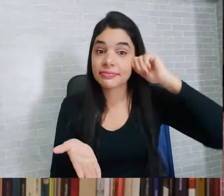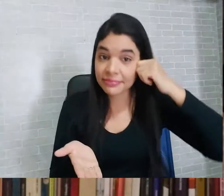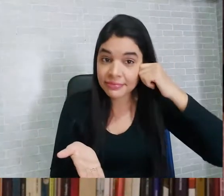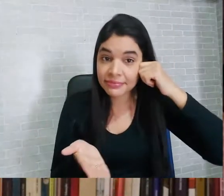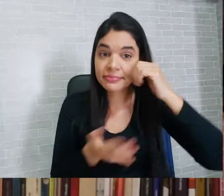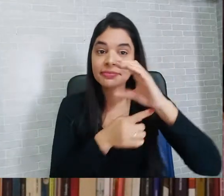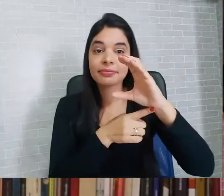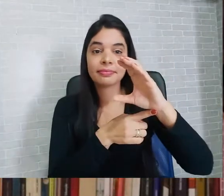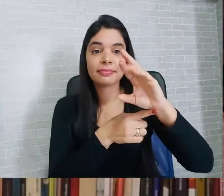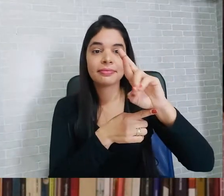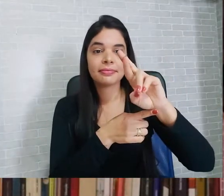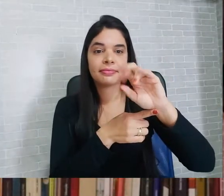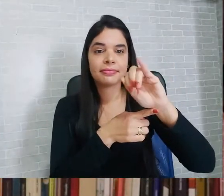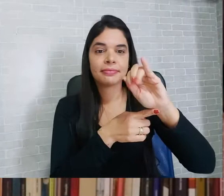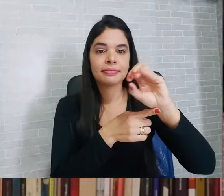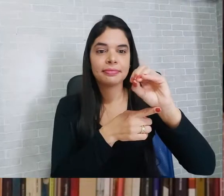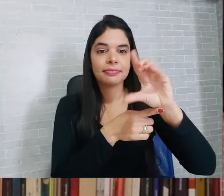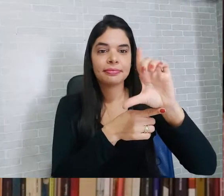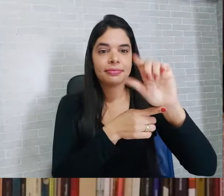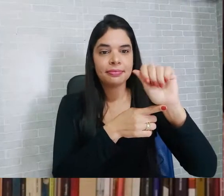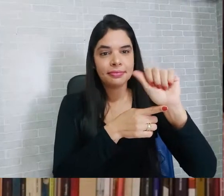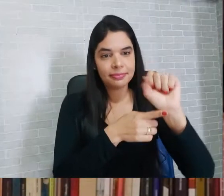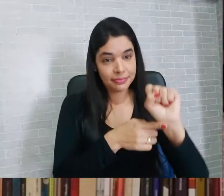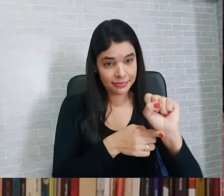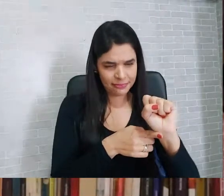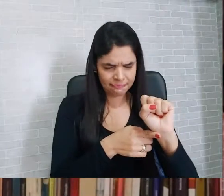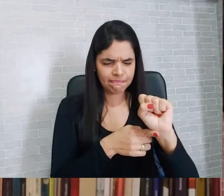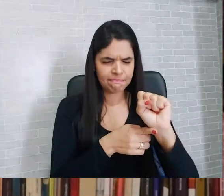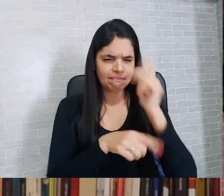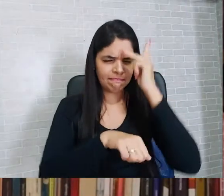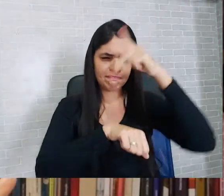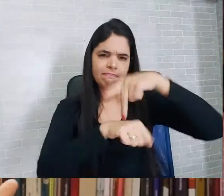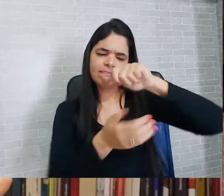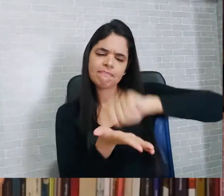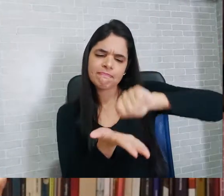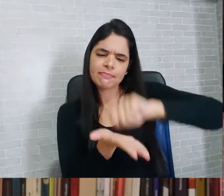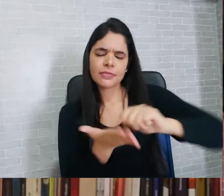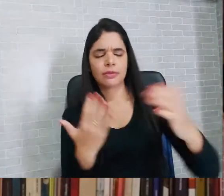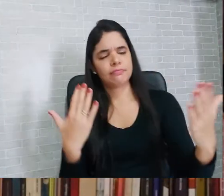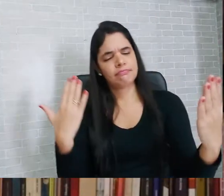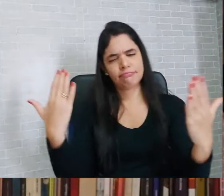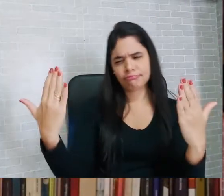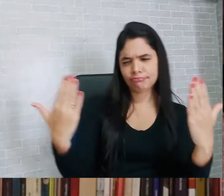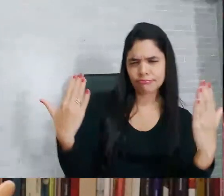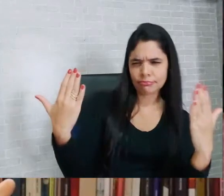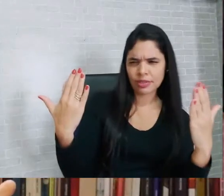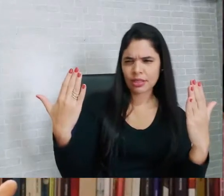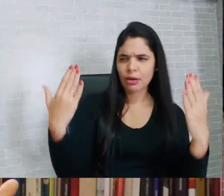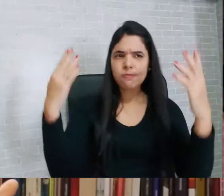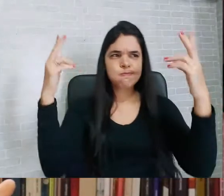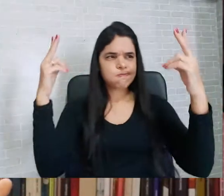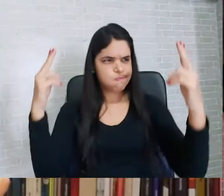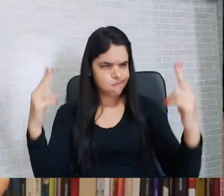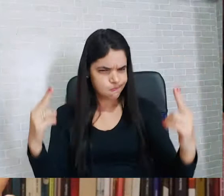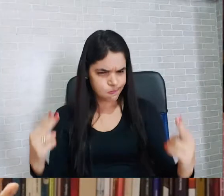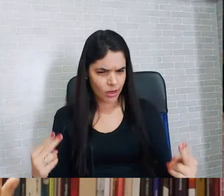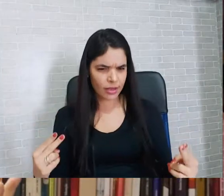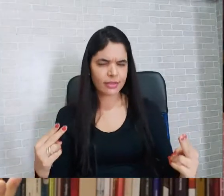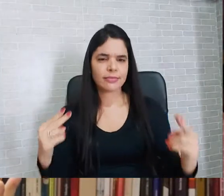desenvolver algumas coisas aparentes, algumas coisas similares e algumas coisas que são distintivas